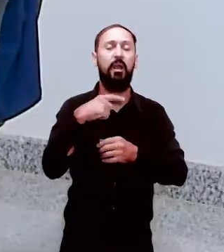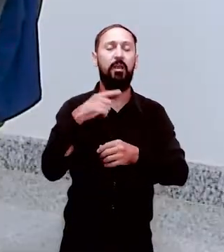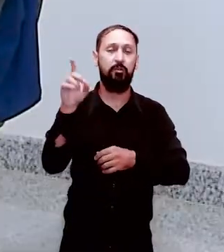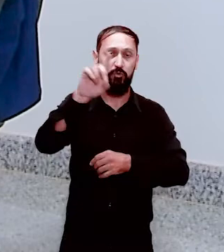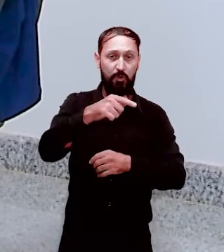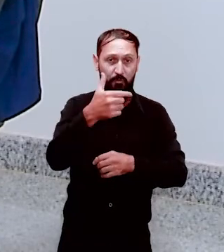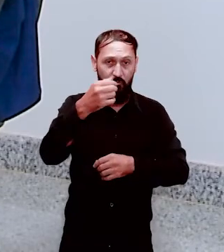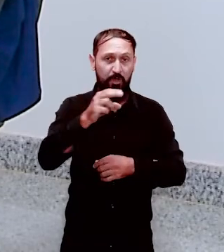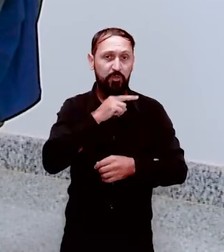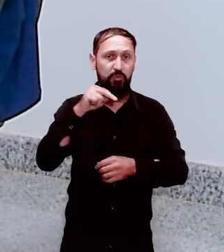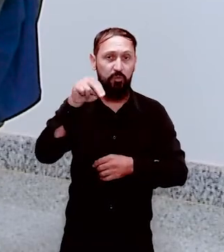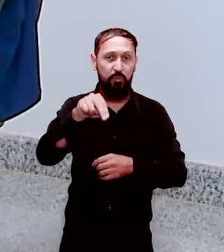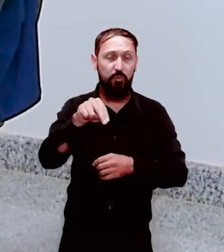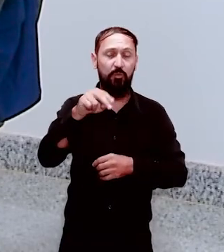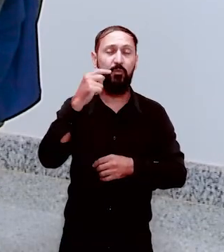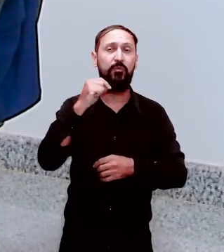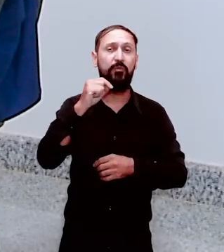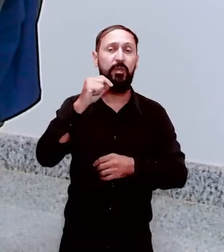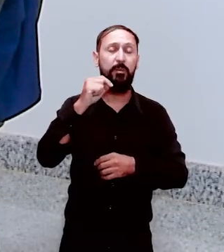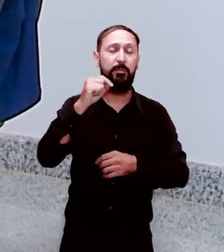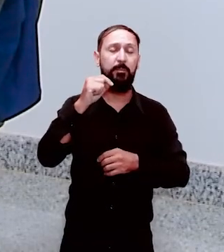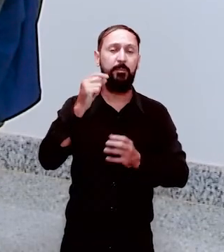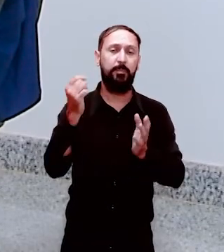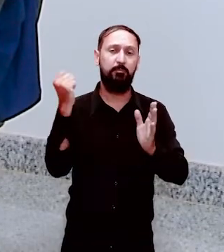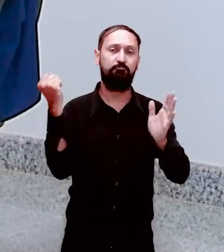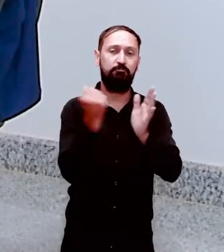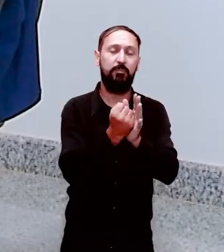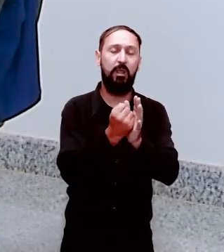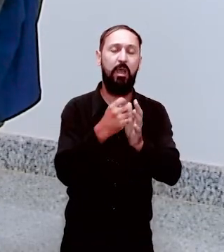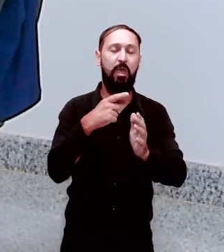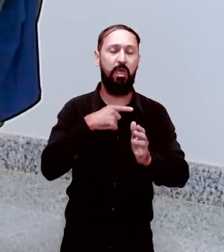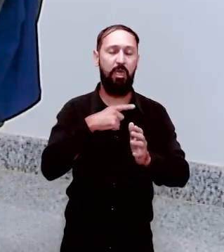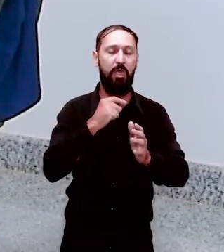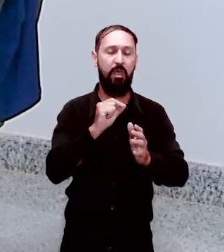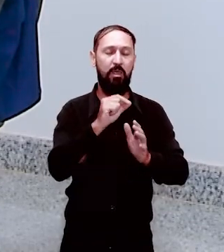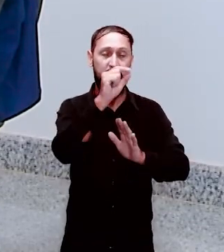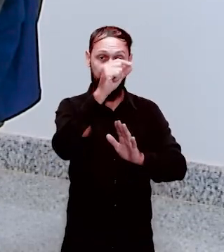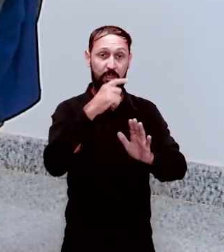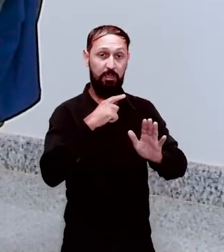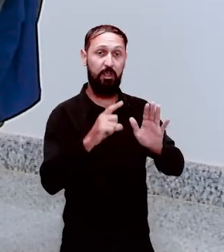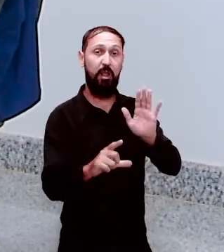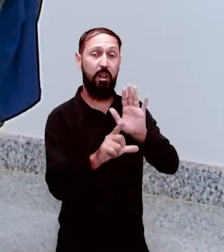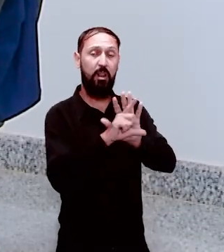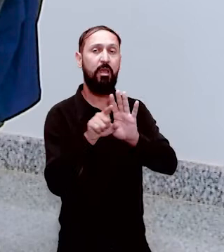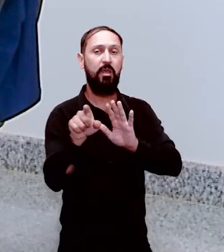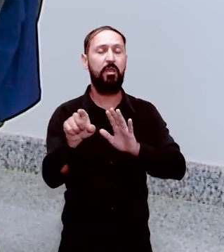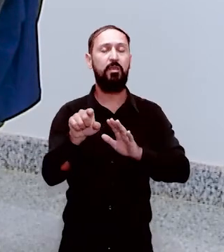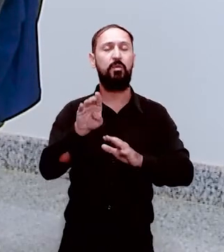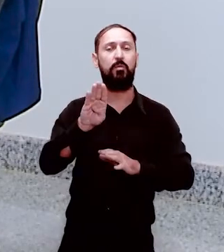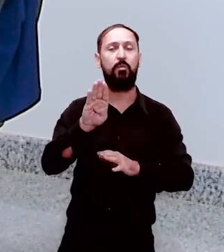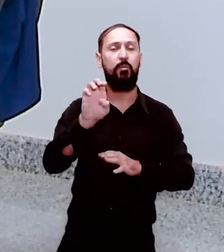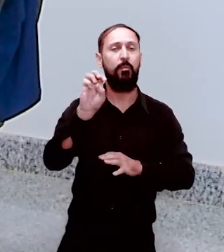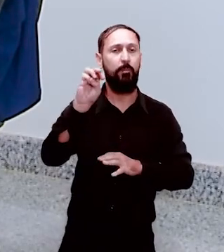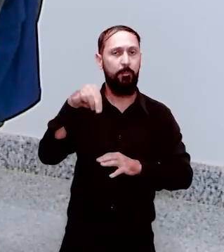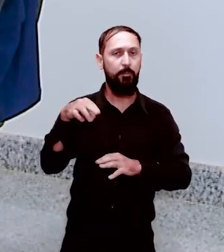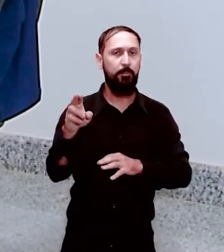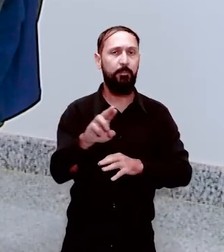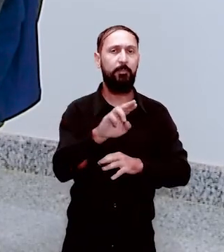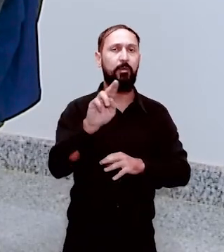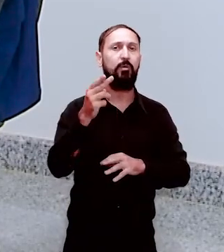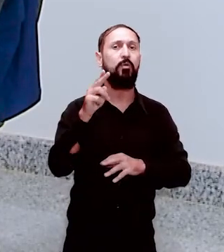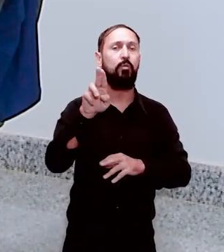consciência negra, marcada no 20 de novembro, devido à sua lei, né, a Lei 10.639 de 2003, que Ben-Hur